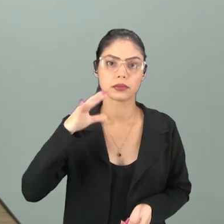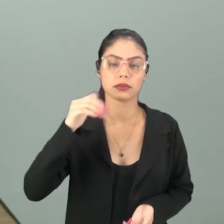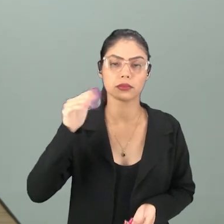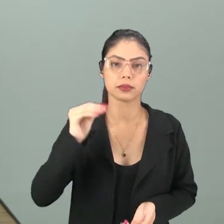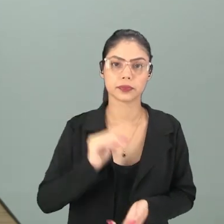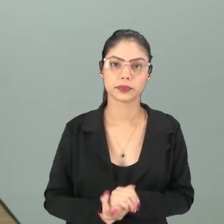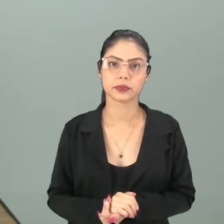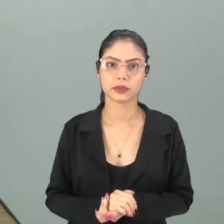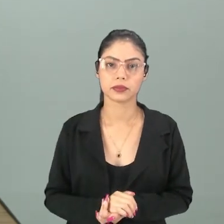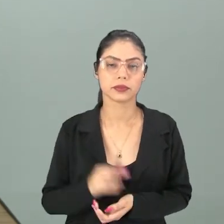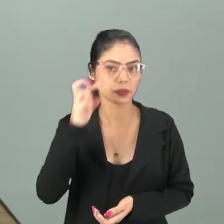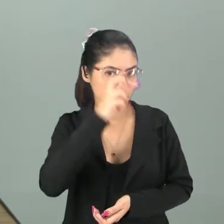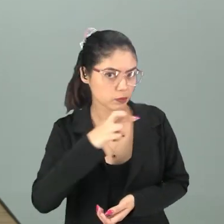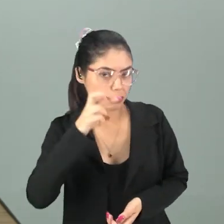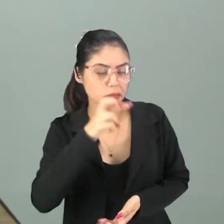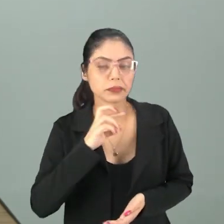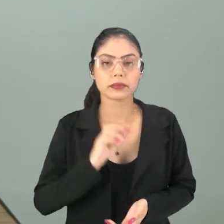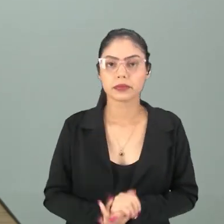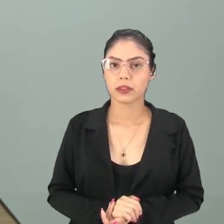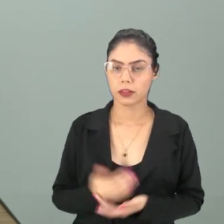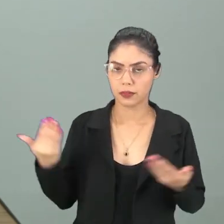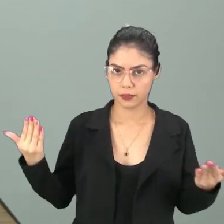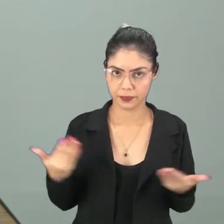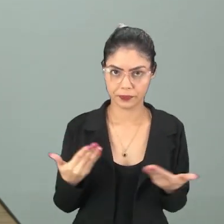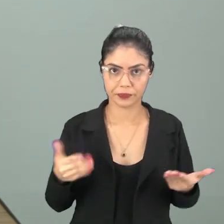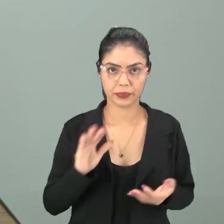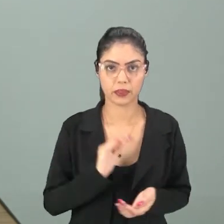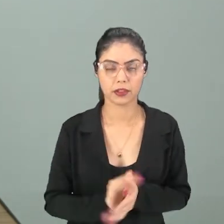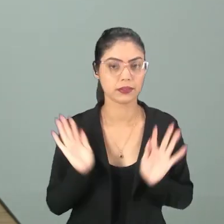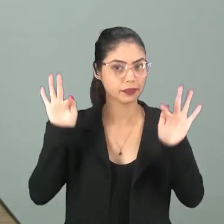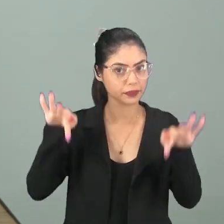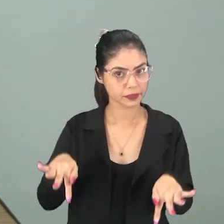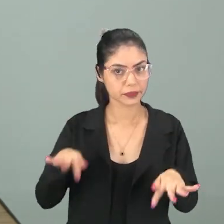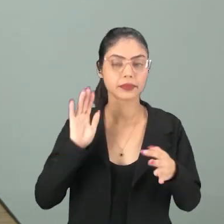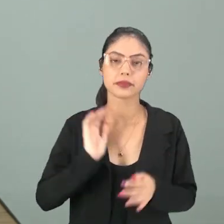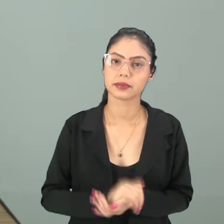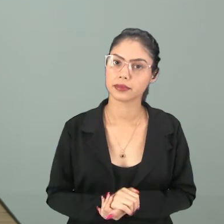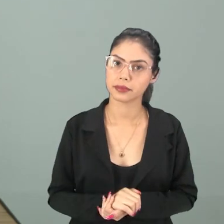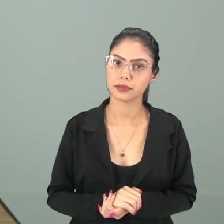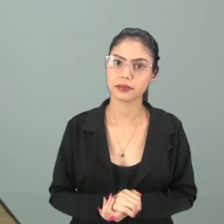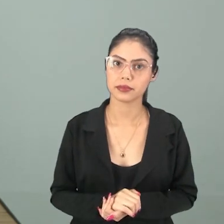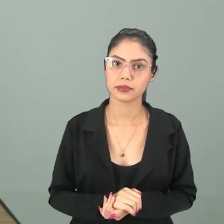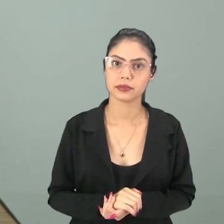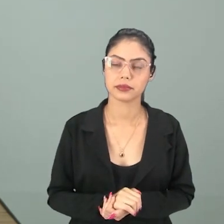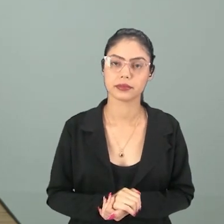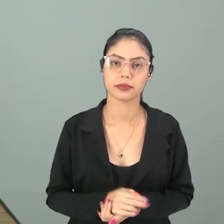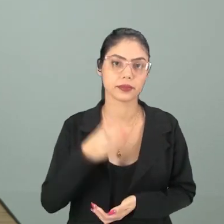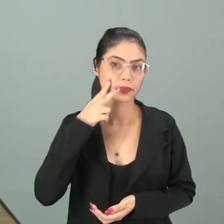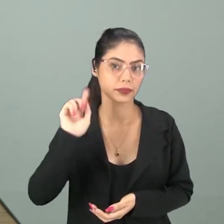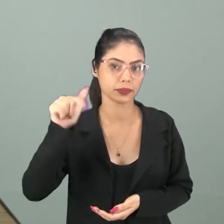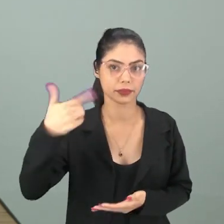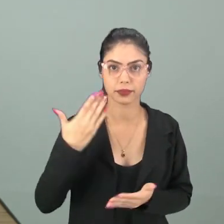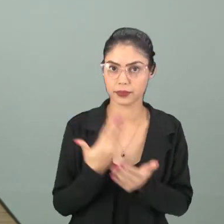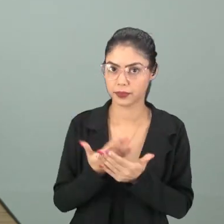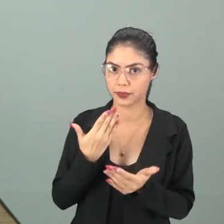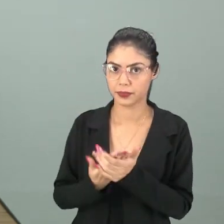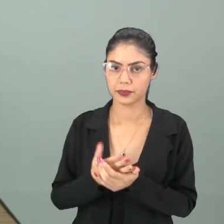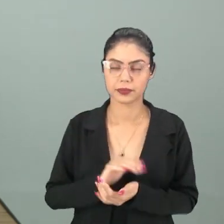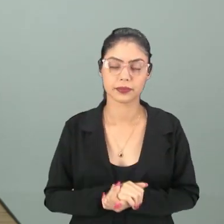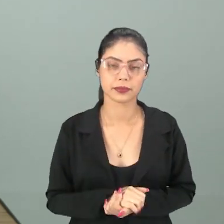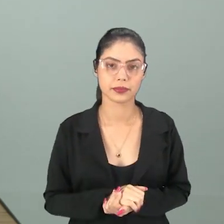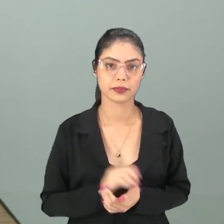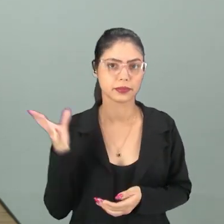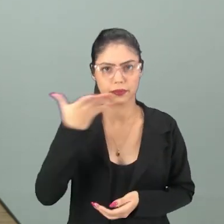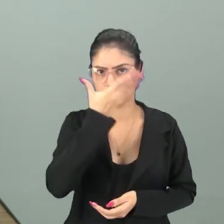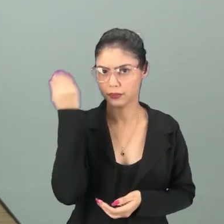nós fizemos uma análise, né, aqui, e nós vamos finalizar. E nós vamos nos ver na próxima aula.